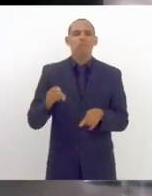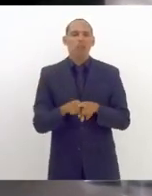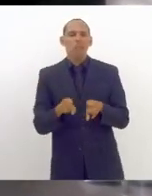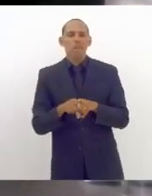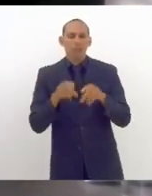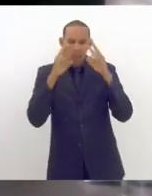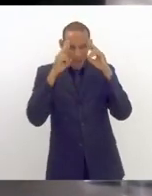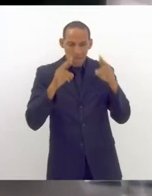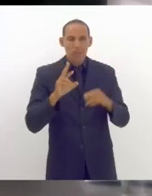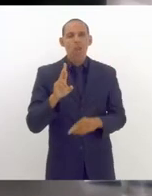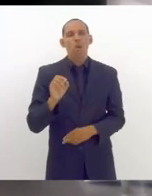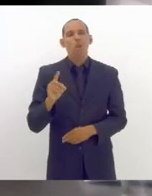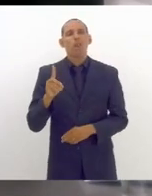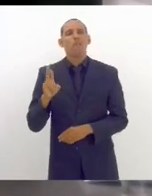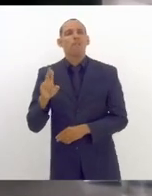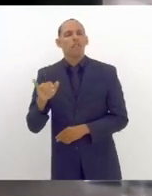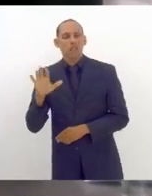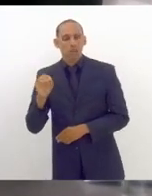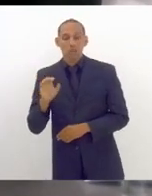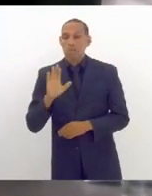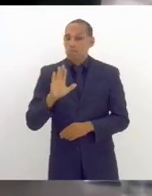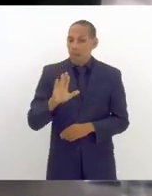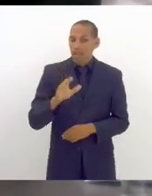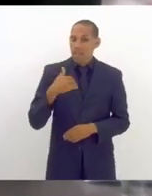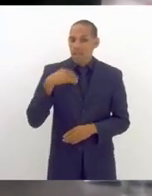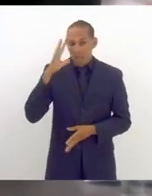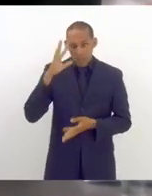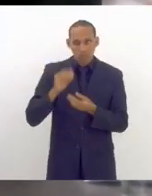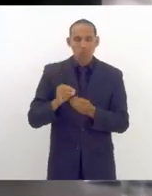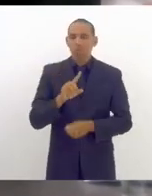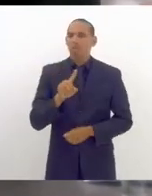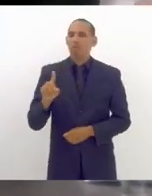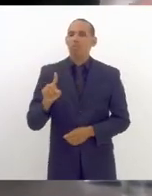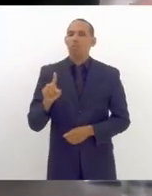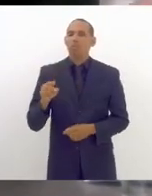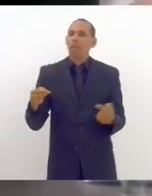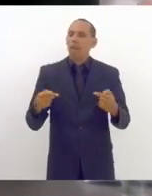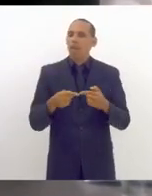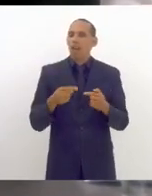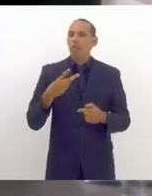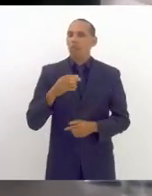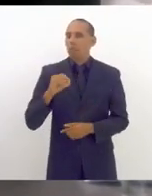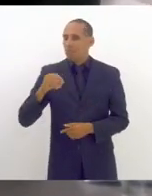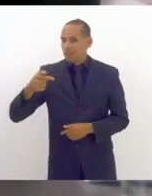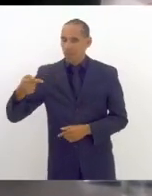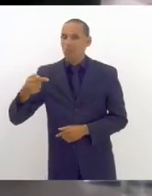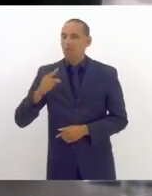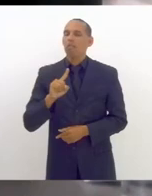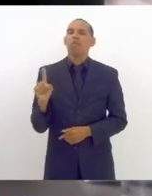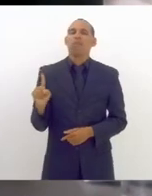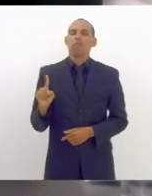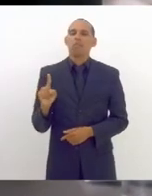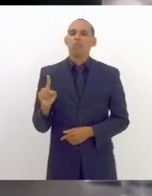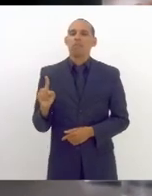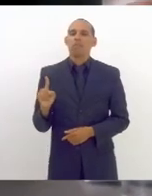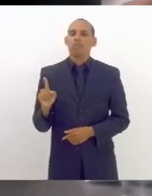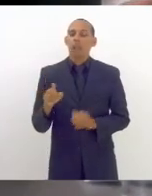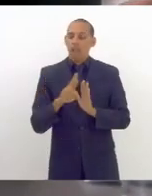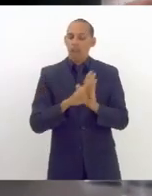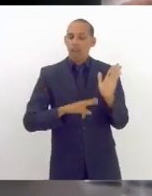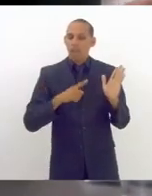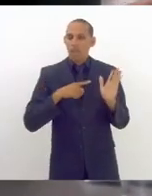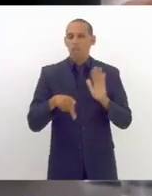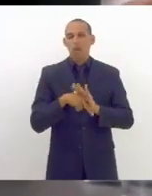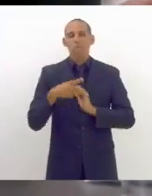o Rodrigo Amorim mas não é esse meu entendimento em relação a 2007 tem relatório